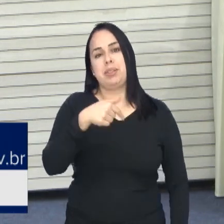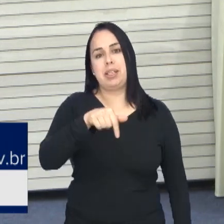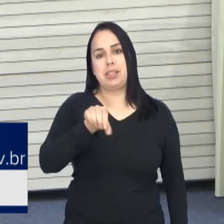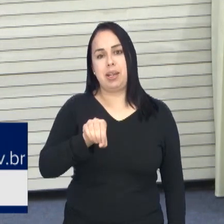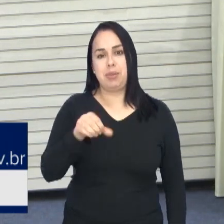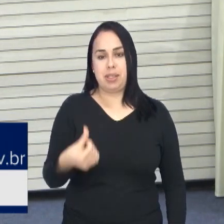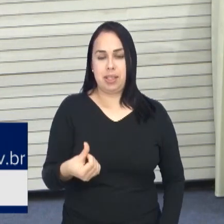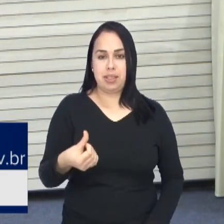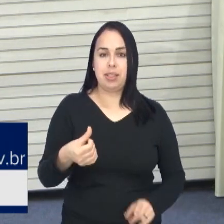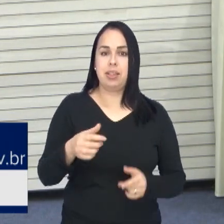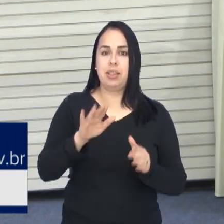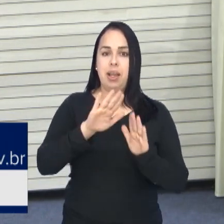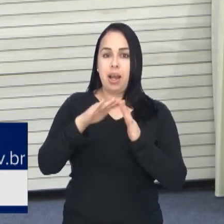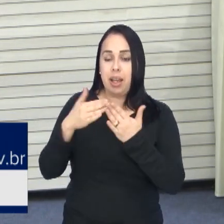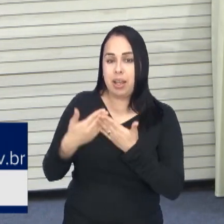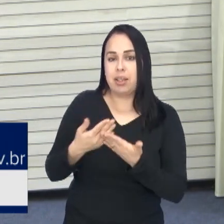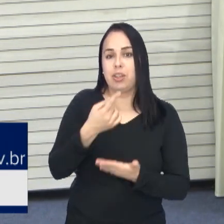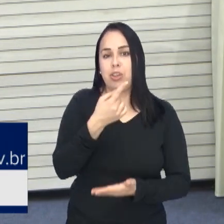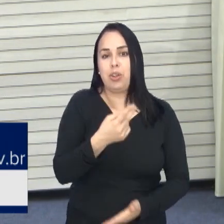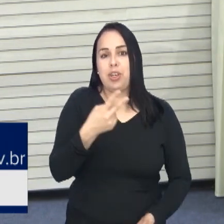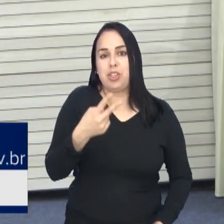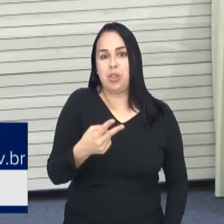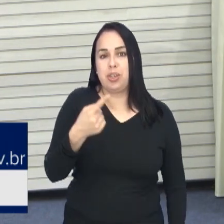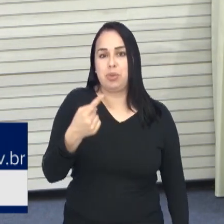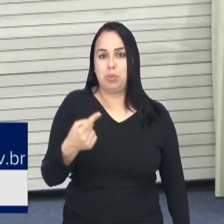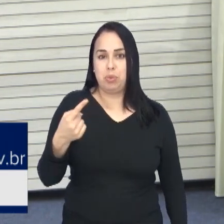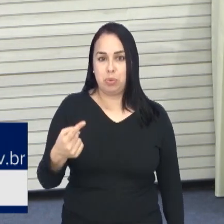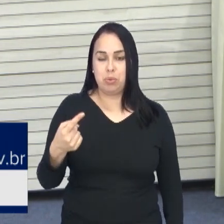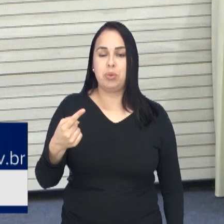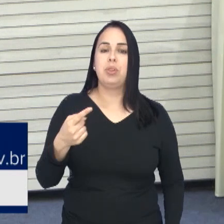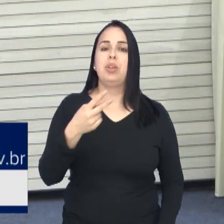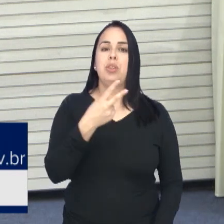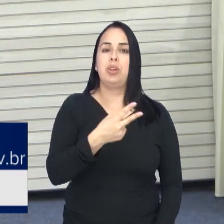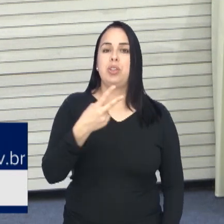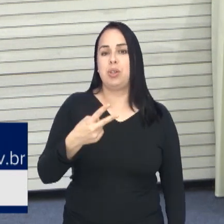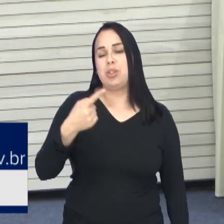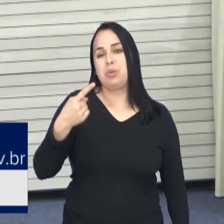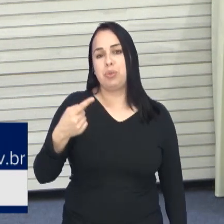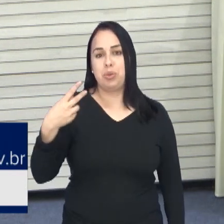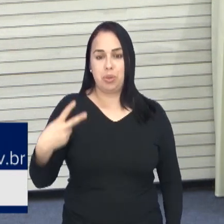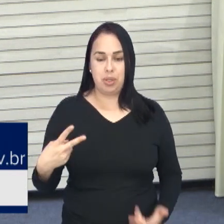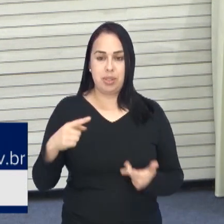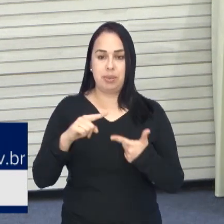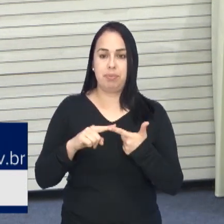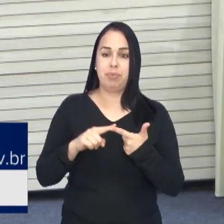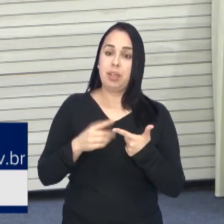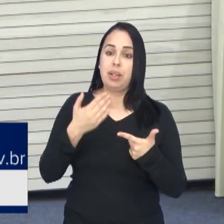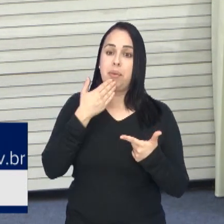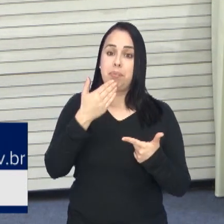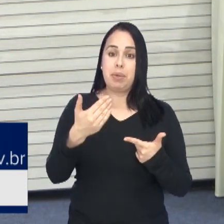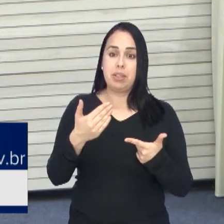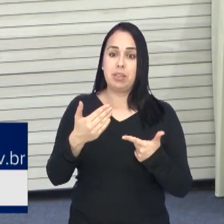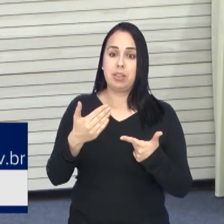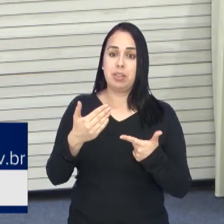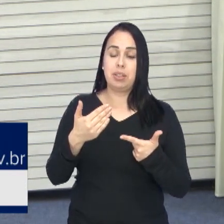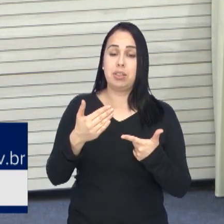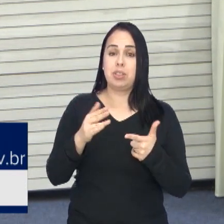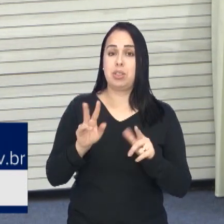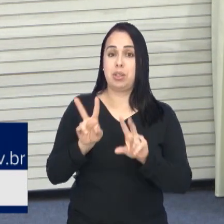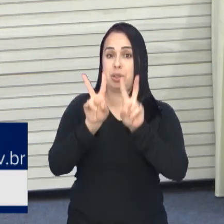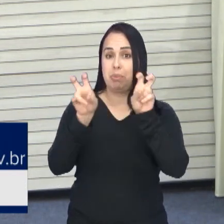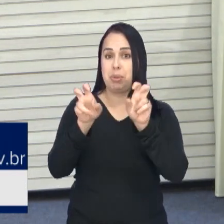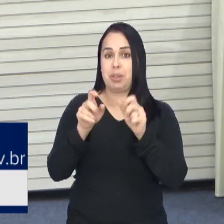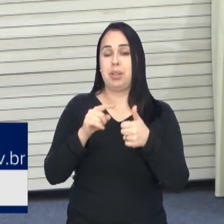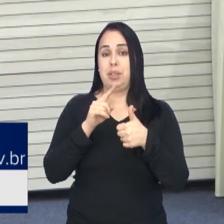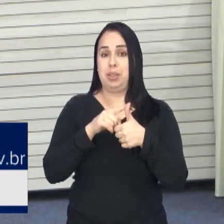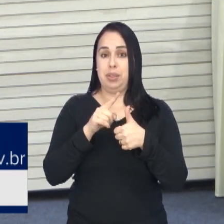Requerimentos 2211 e 2212. E quero também fazer o pedido de destaque aos seguintes